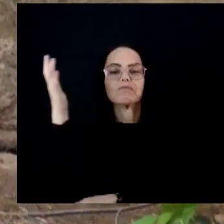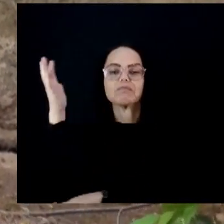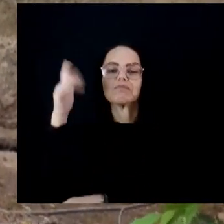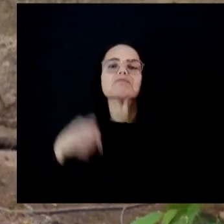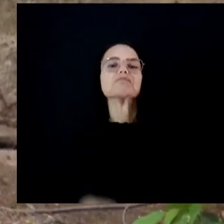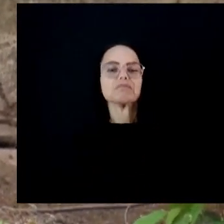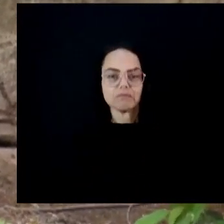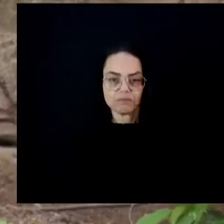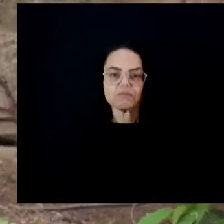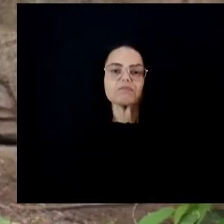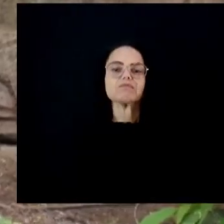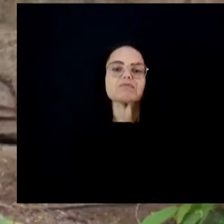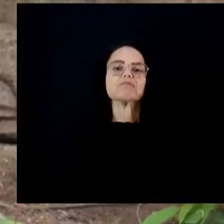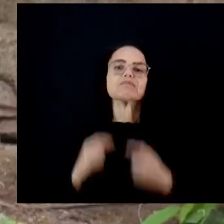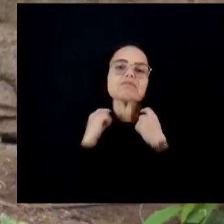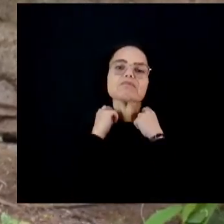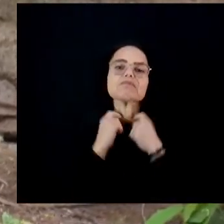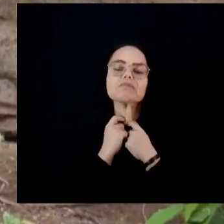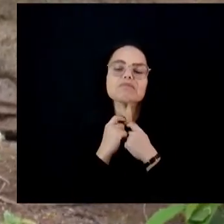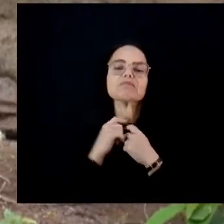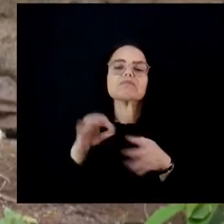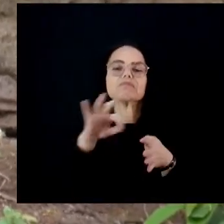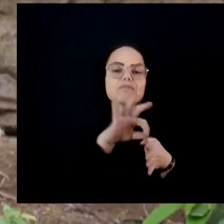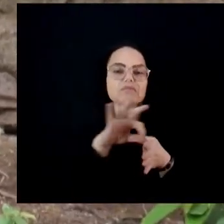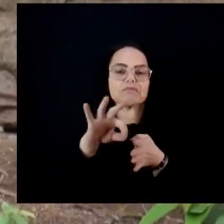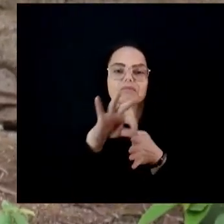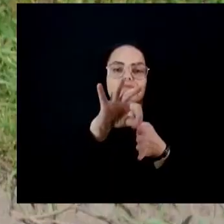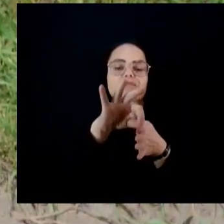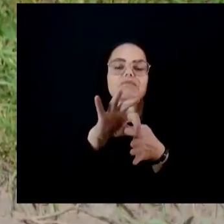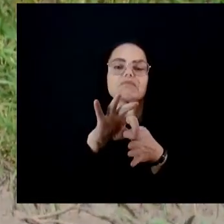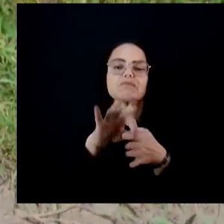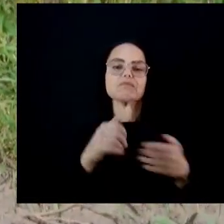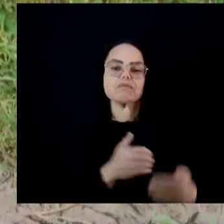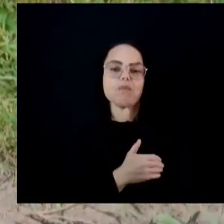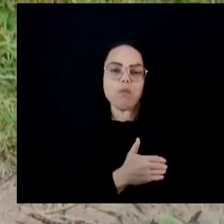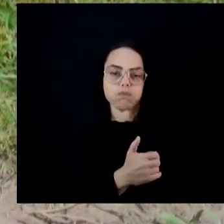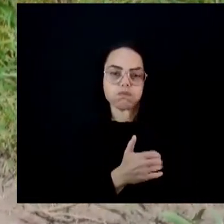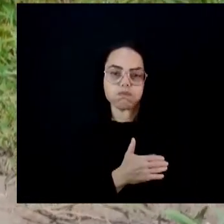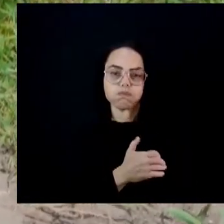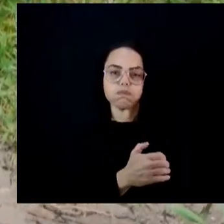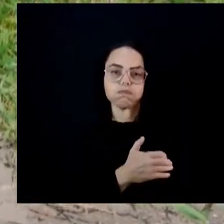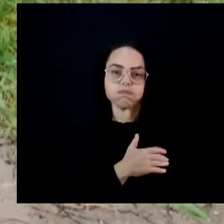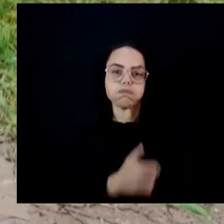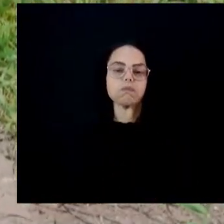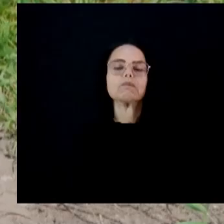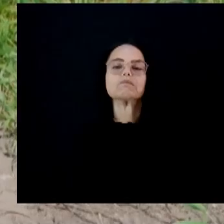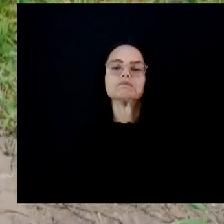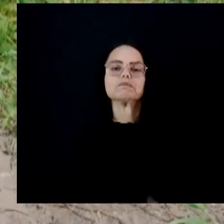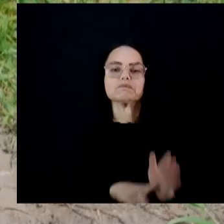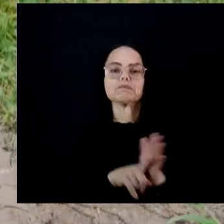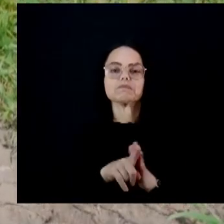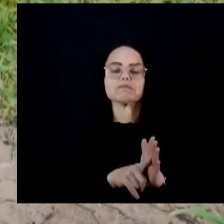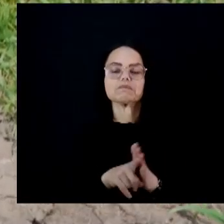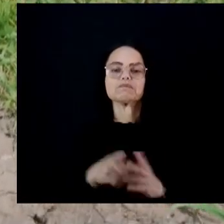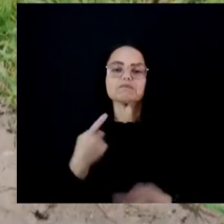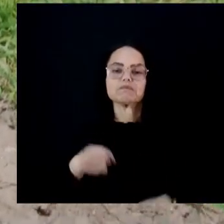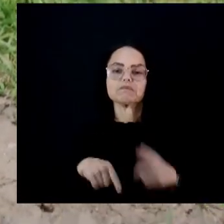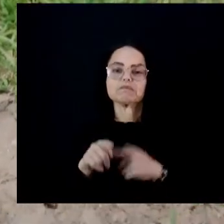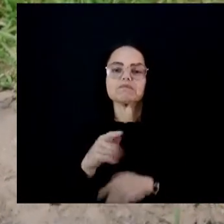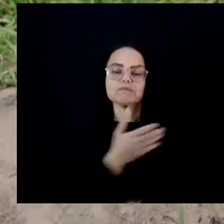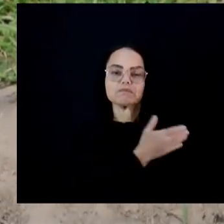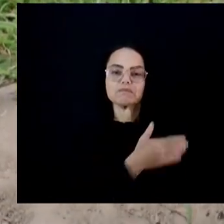colar GPS e um monitor cardíaco implantável. Os dados fisiológicos e de comportamento